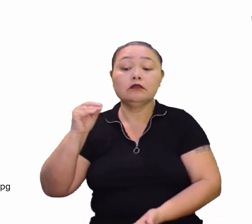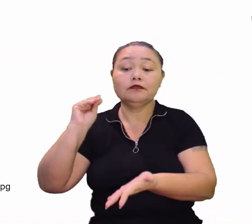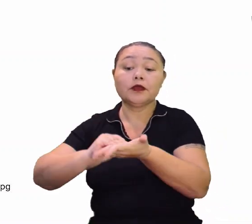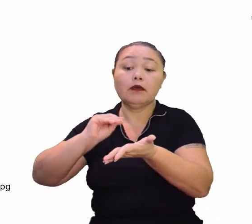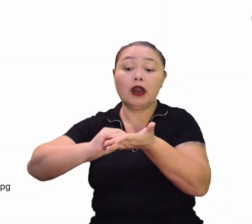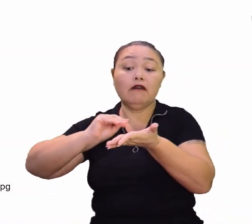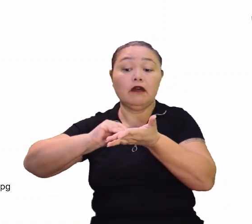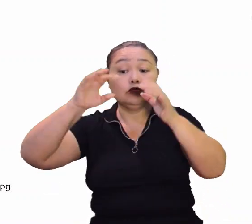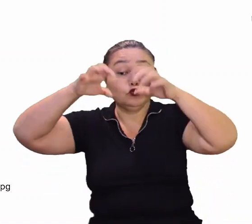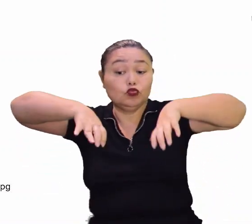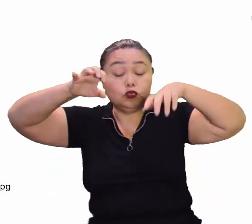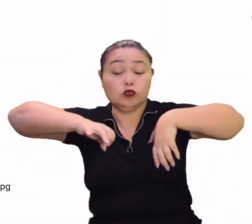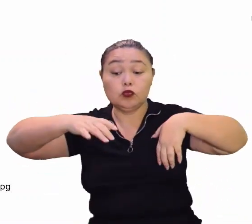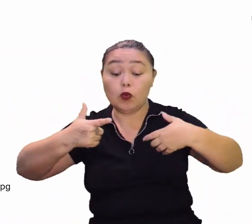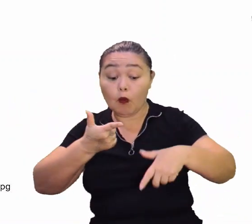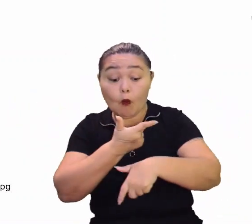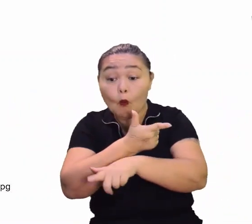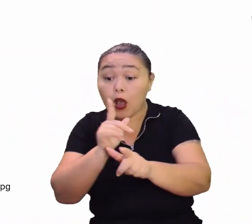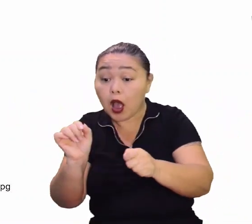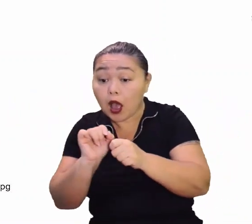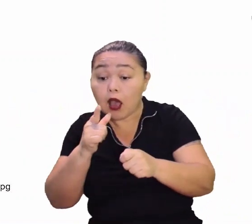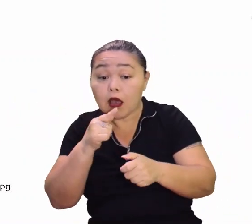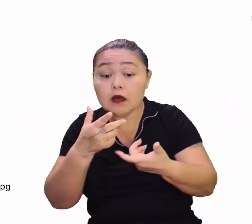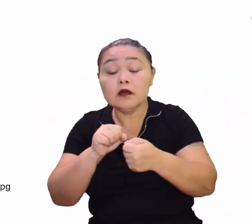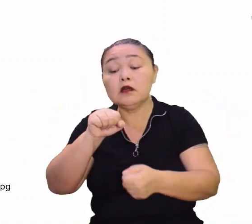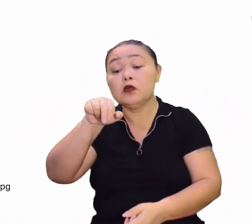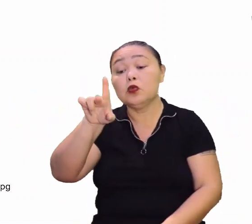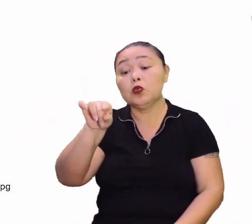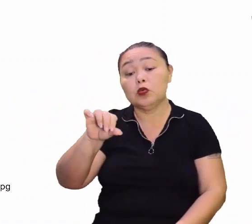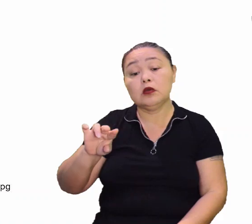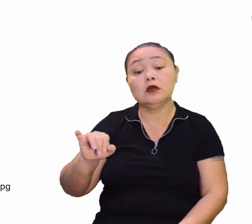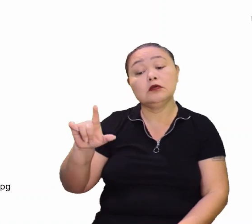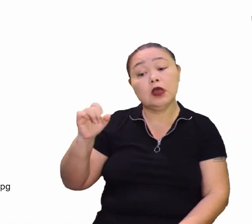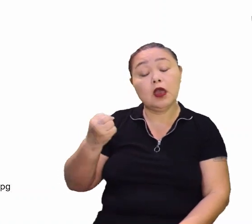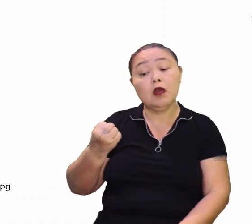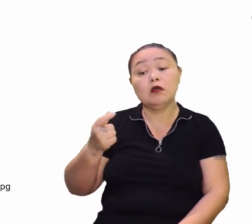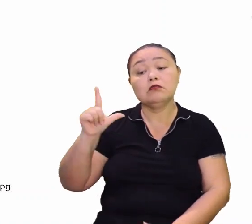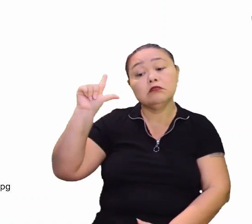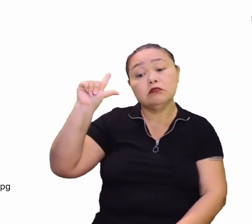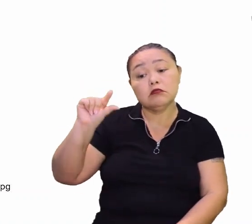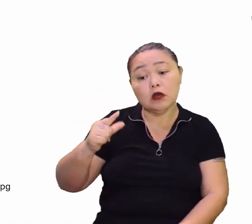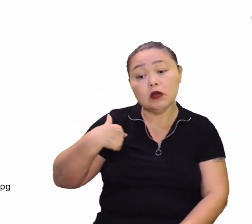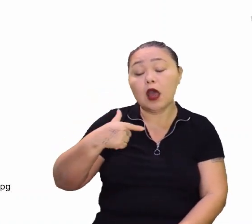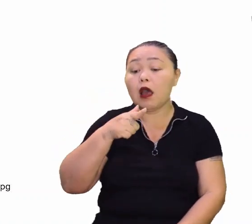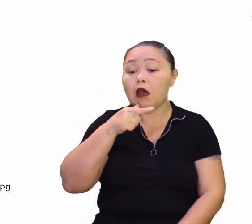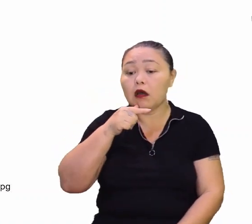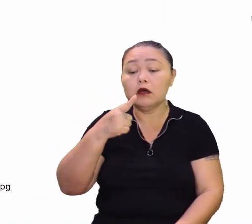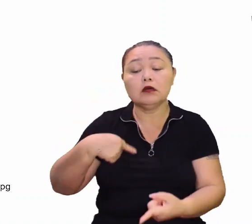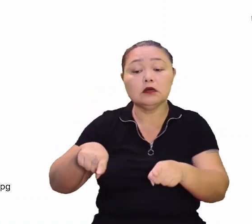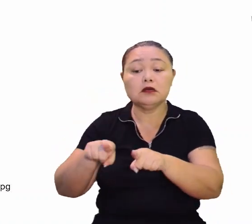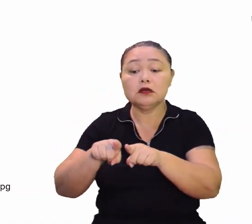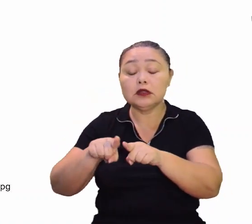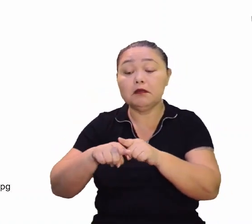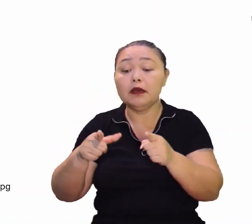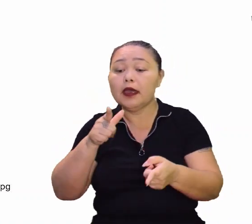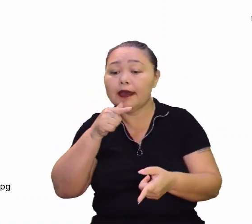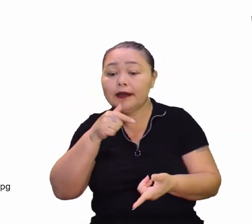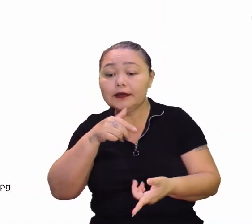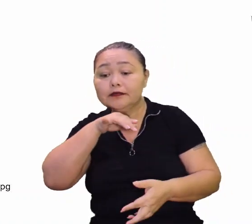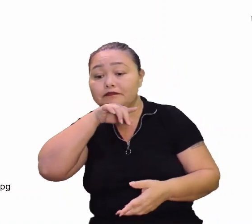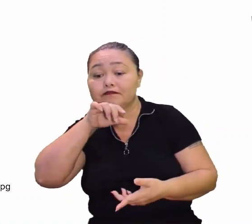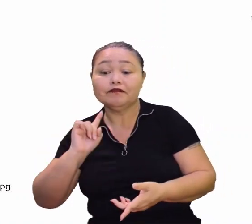pela falta de chuva. Sudeste, a gente tem baixa quantidade e também baixa qualidade,